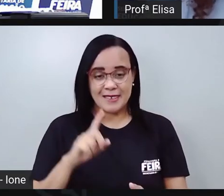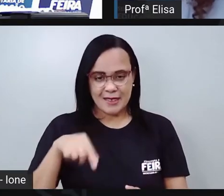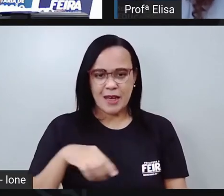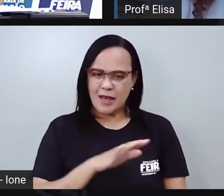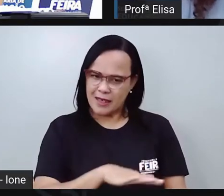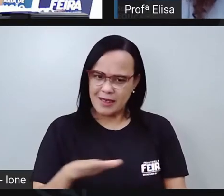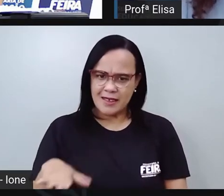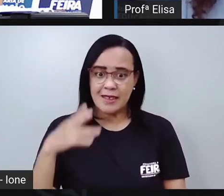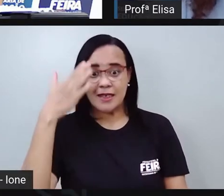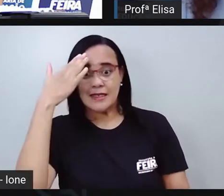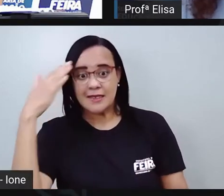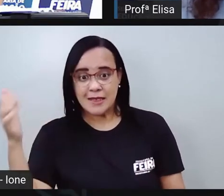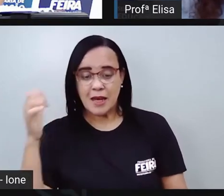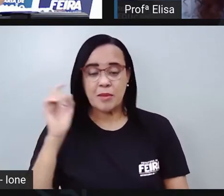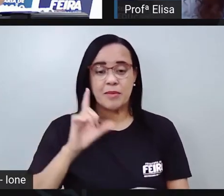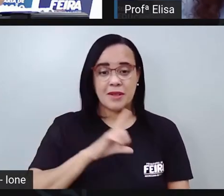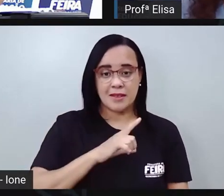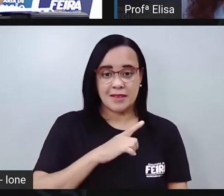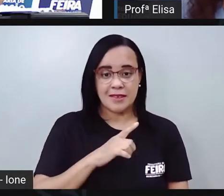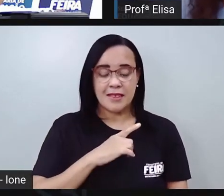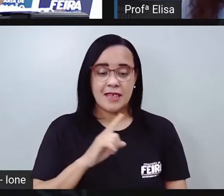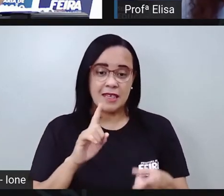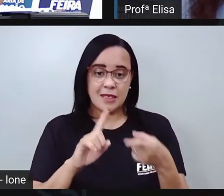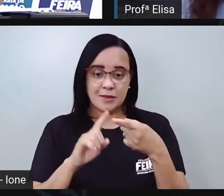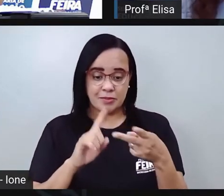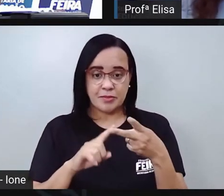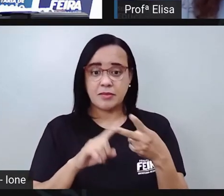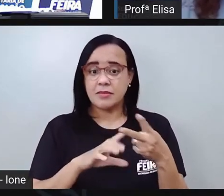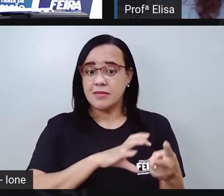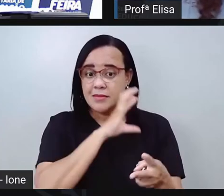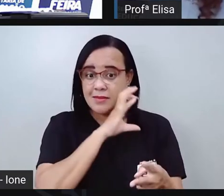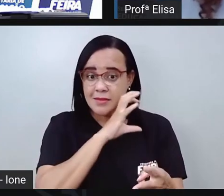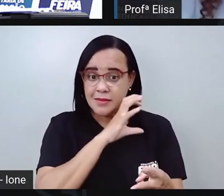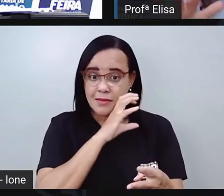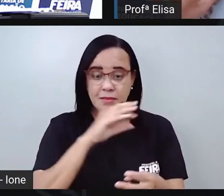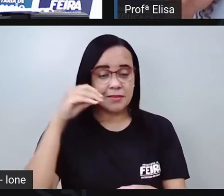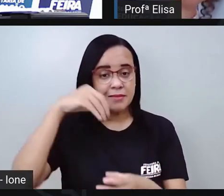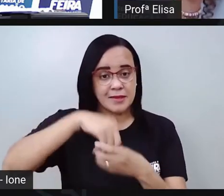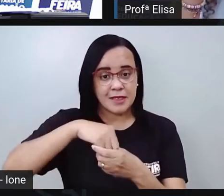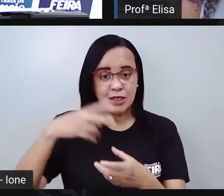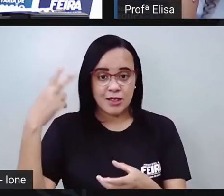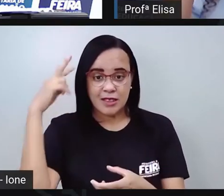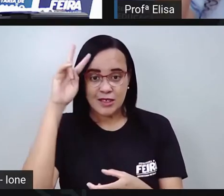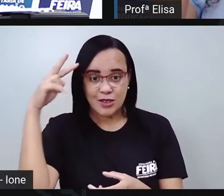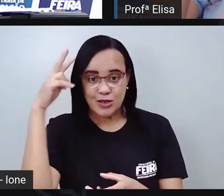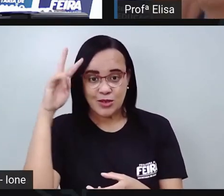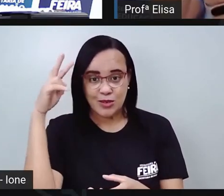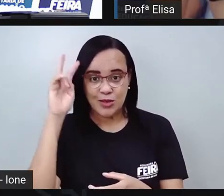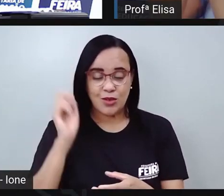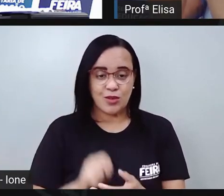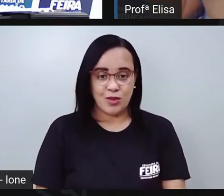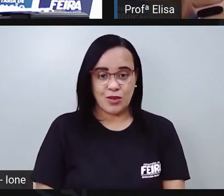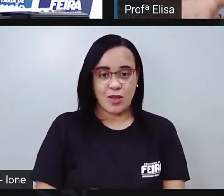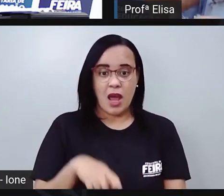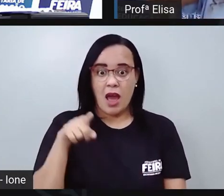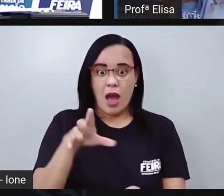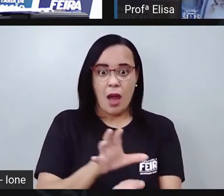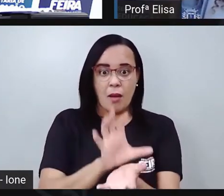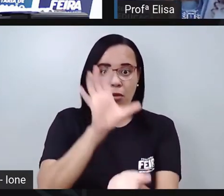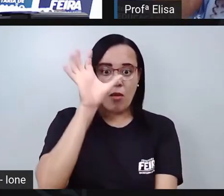sabia que tem um animal que apareceu na nossa história que tem uma boca muito broto